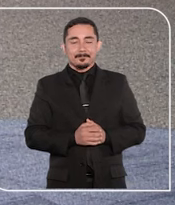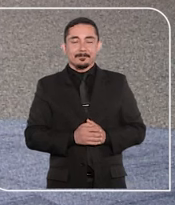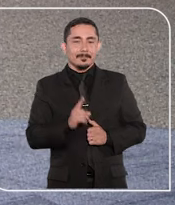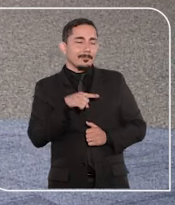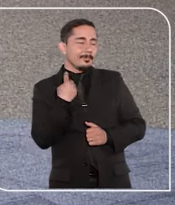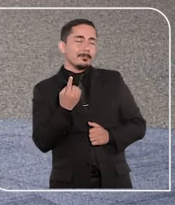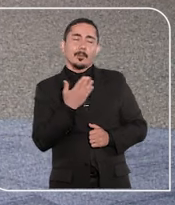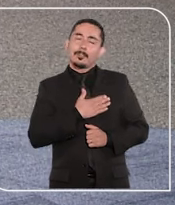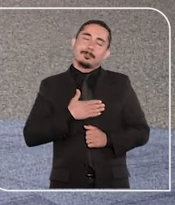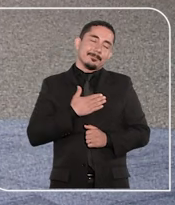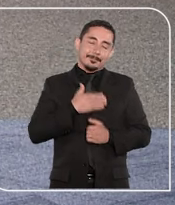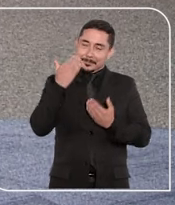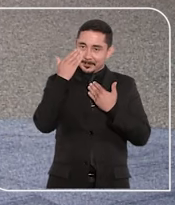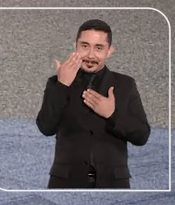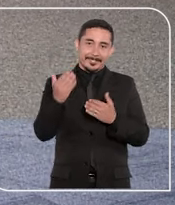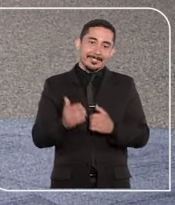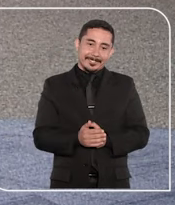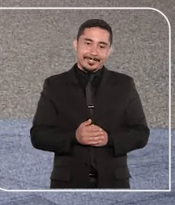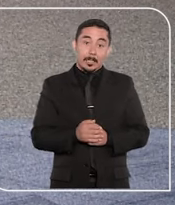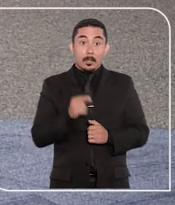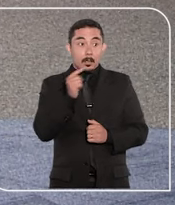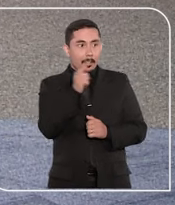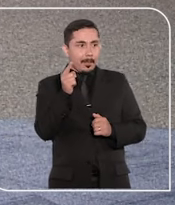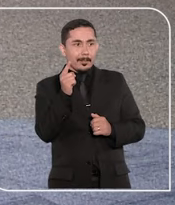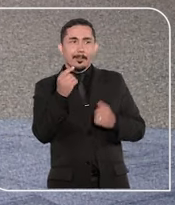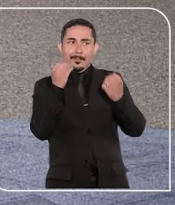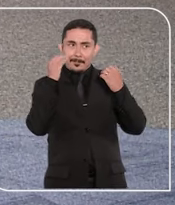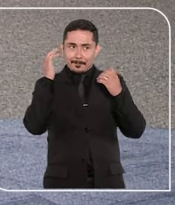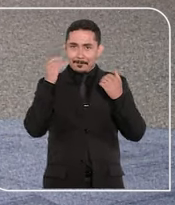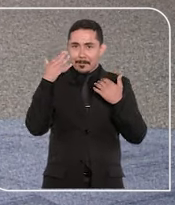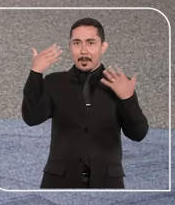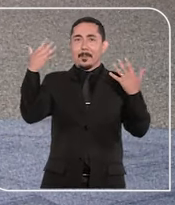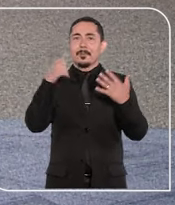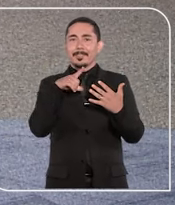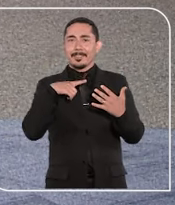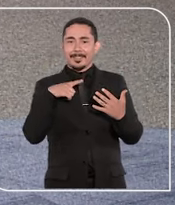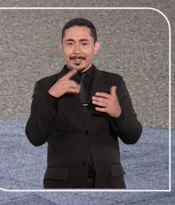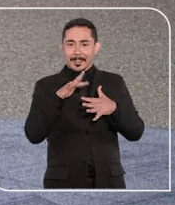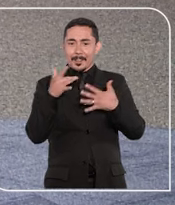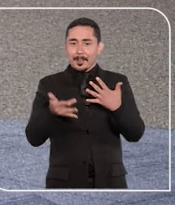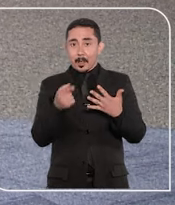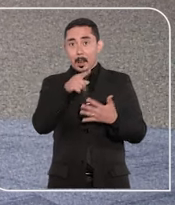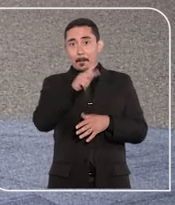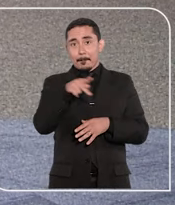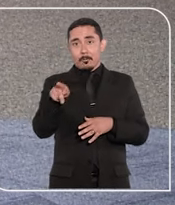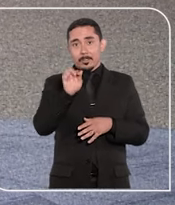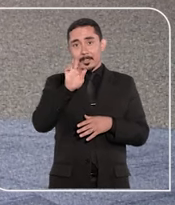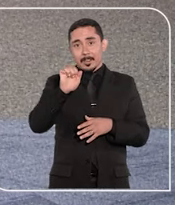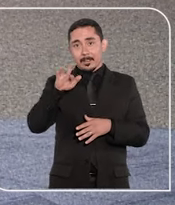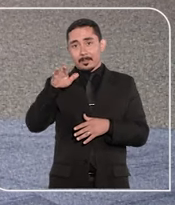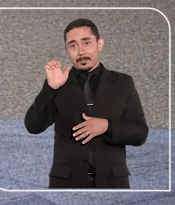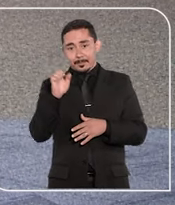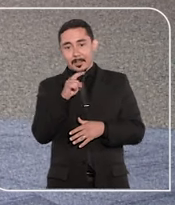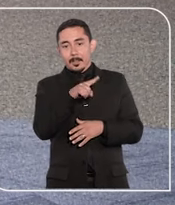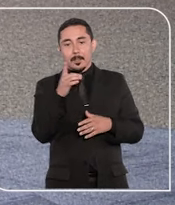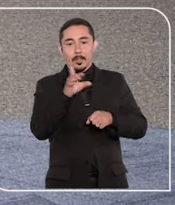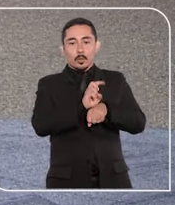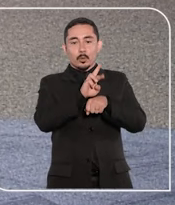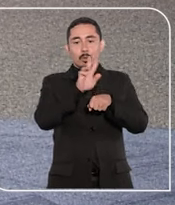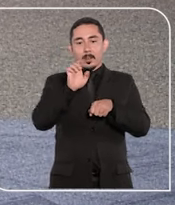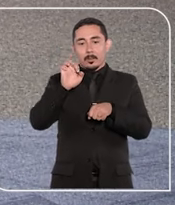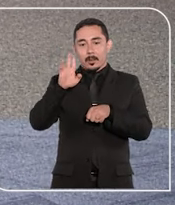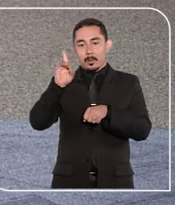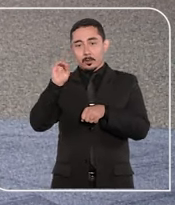toda nossa, né? Ele que é famoso nas redes sociais, como o professor Guilherme já antecipou, o doutor Leonardo Fetter,